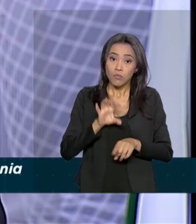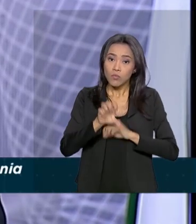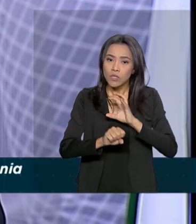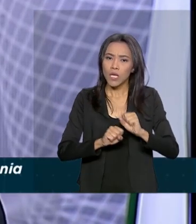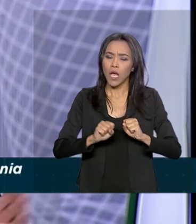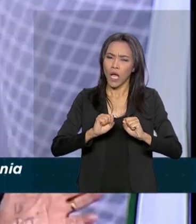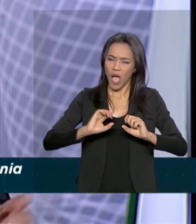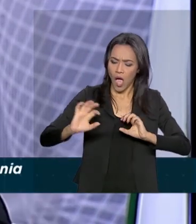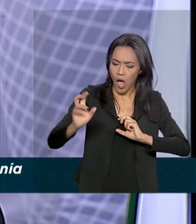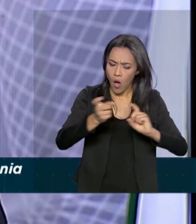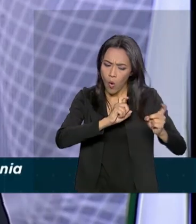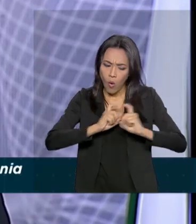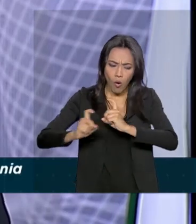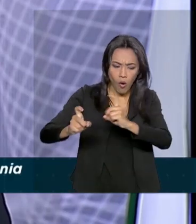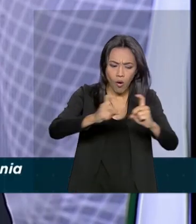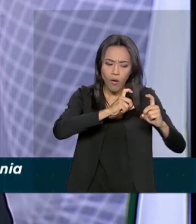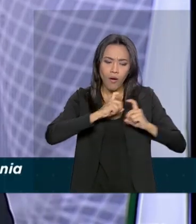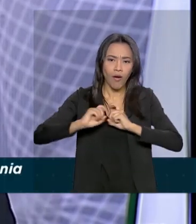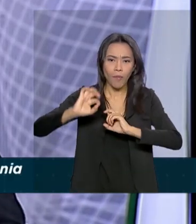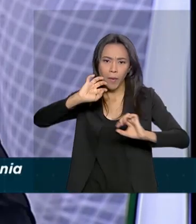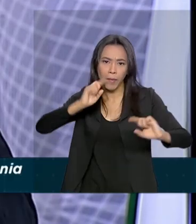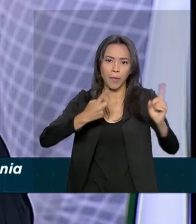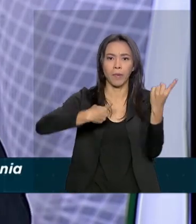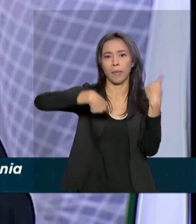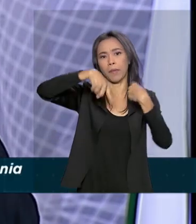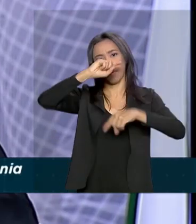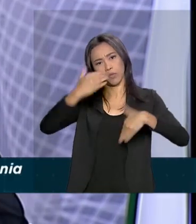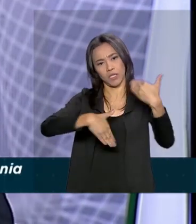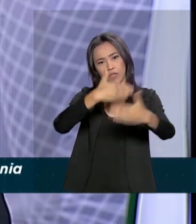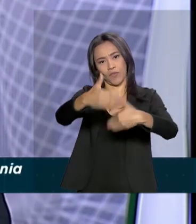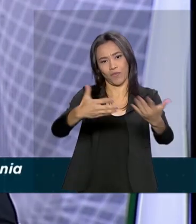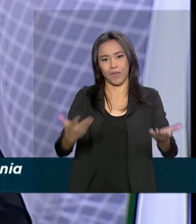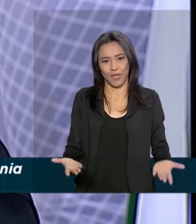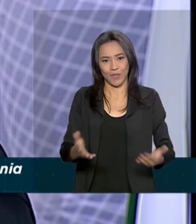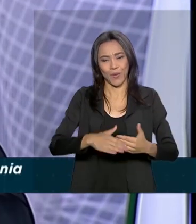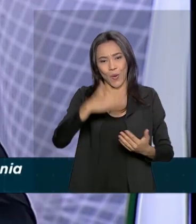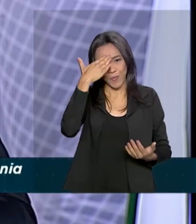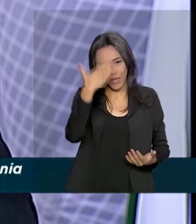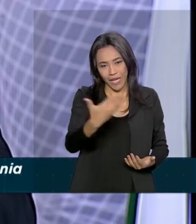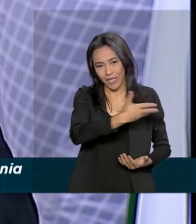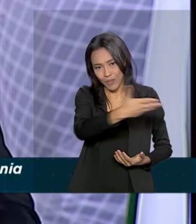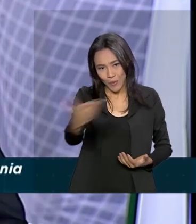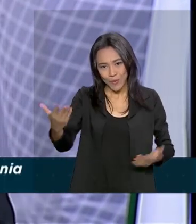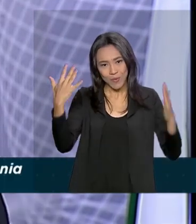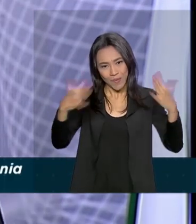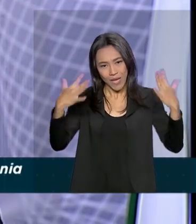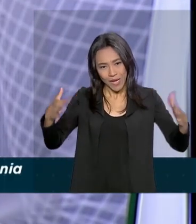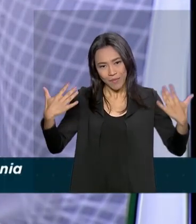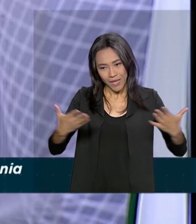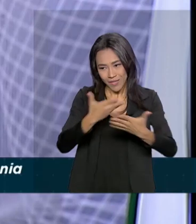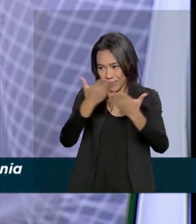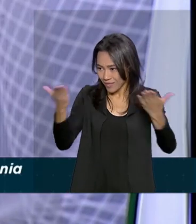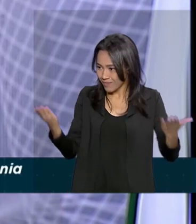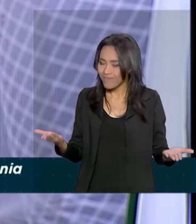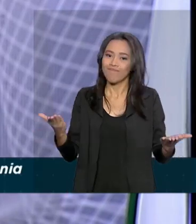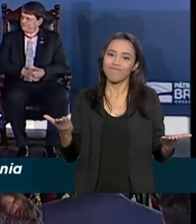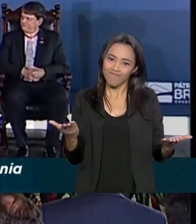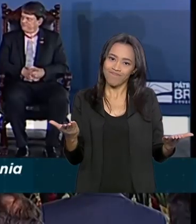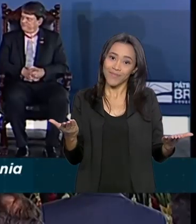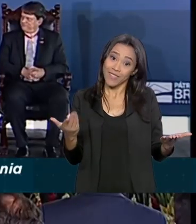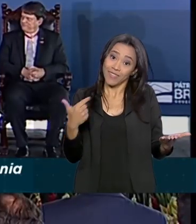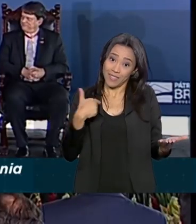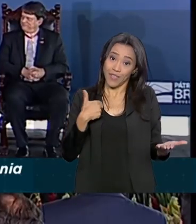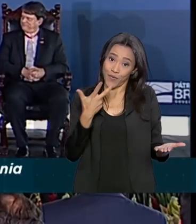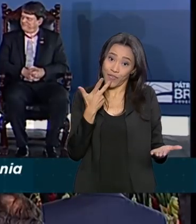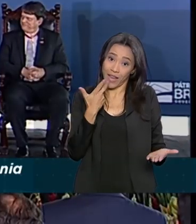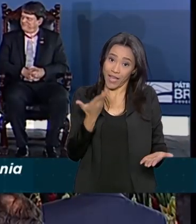ordem e o progresso através do nosso desenvolvimento. Meu muito obrigado a todos, parabéns aos agraciados. E se me permite